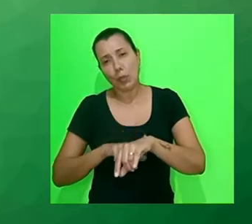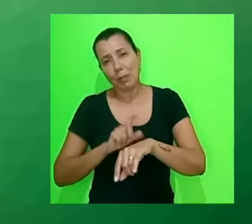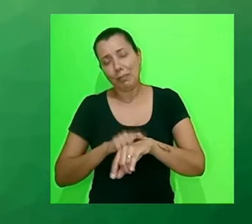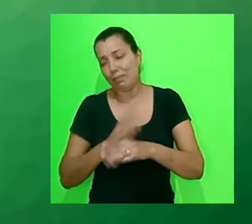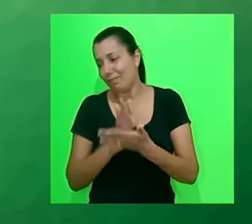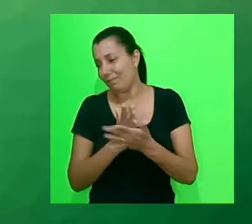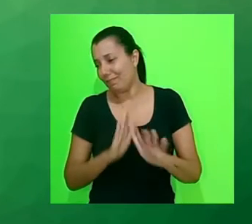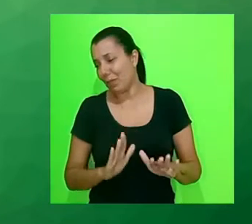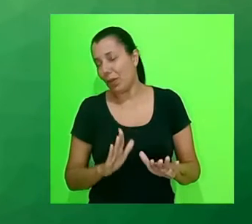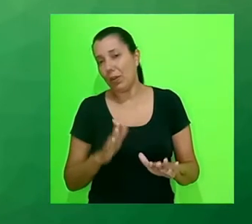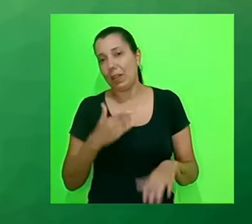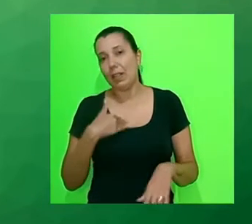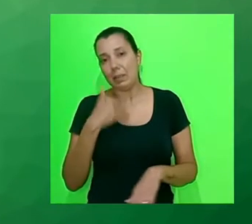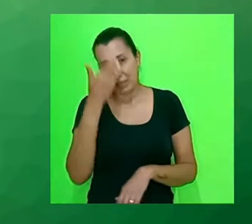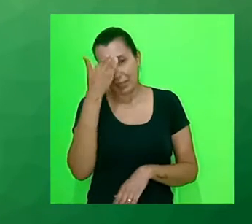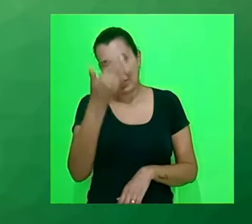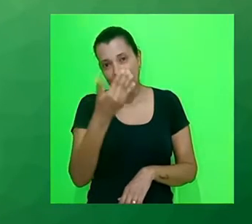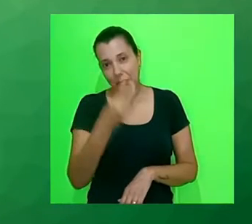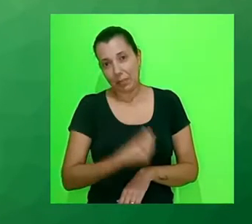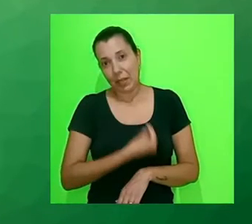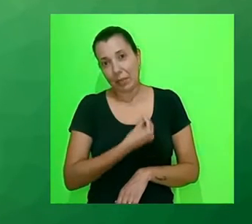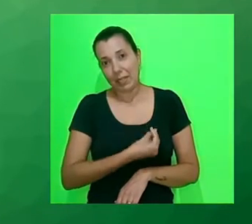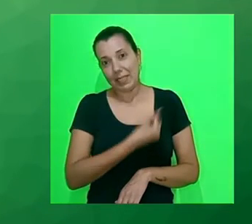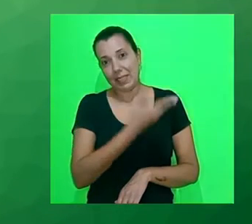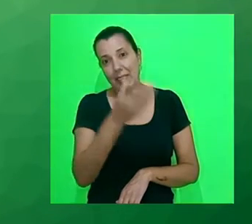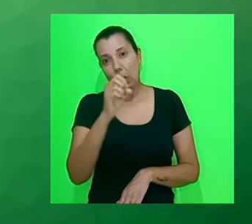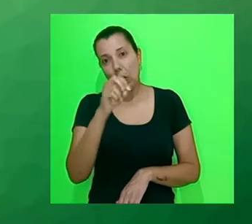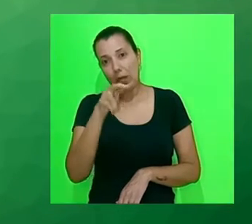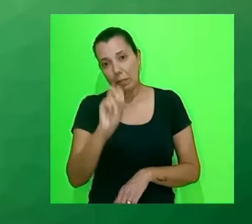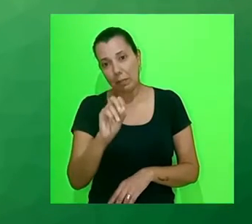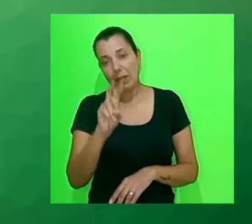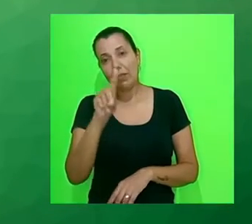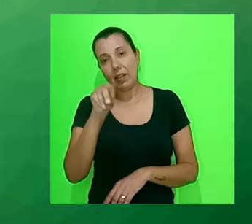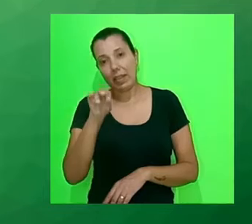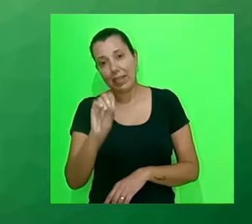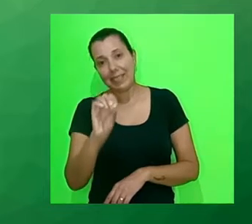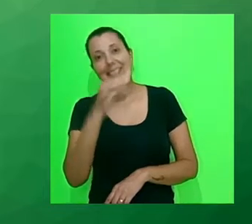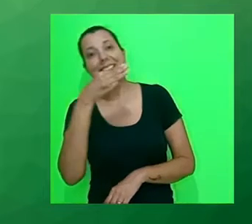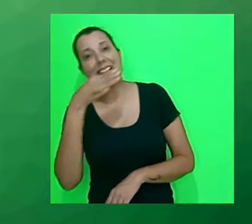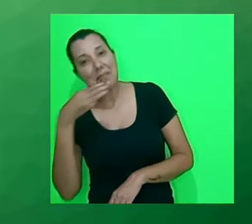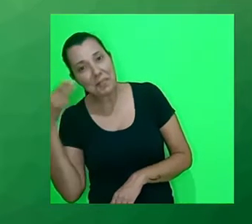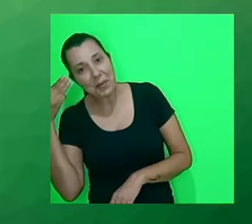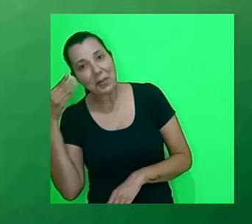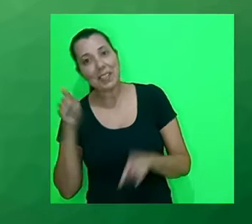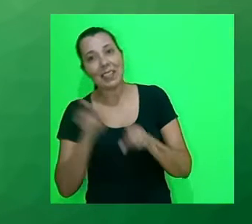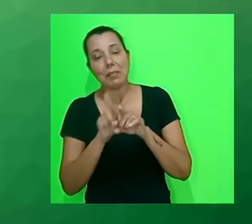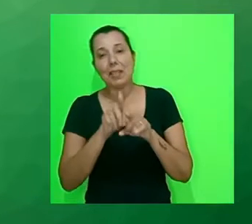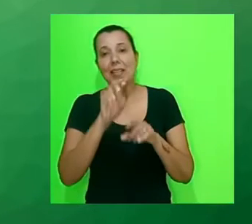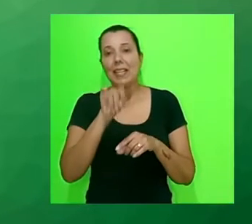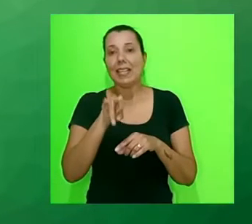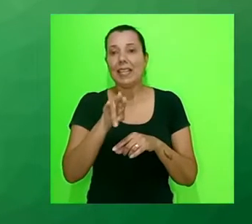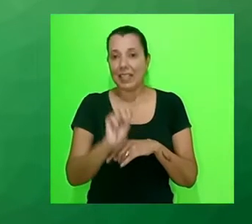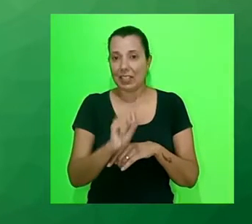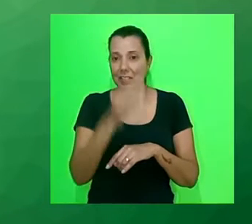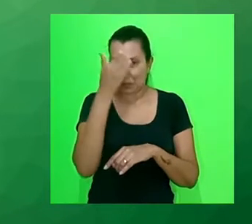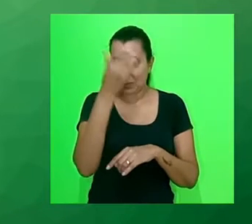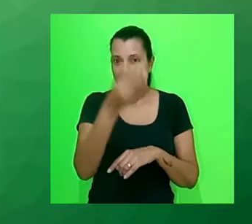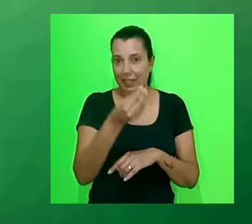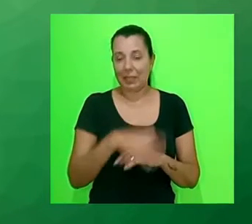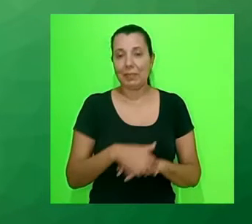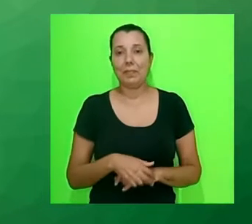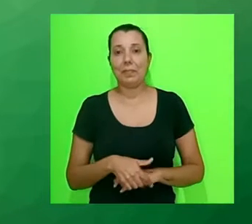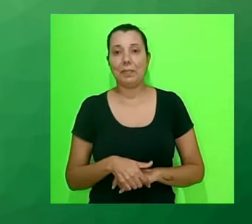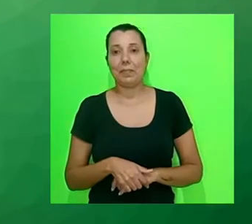à TV comunitária, às redes sociais, às mídias sociais, que também cumpram esse papel de